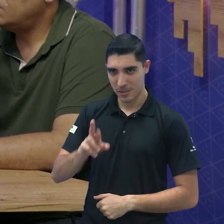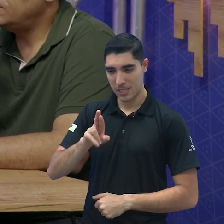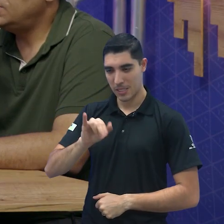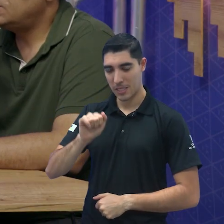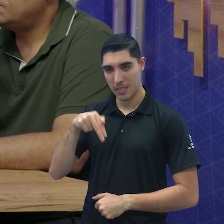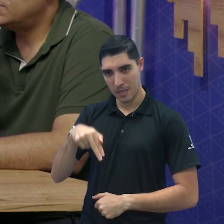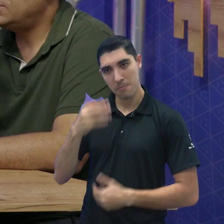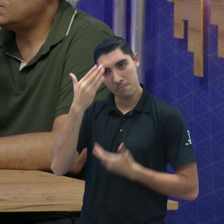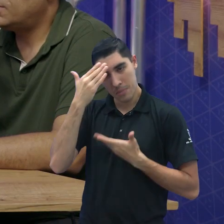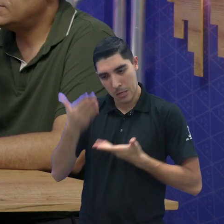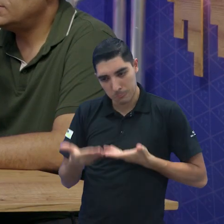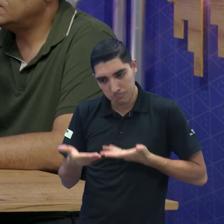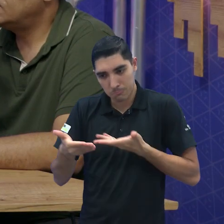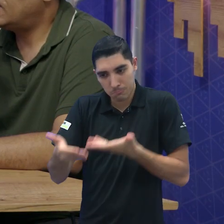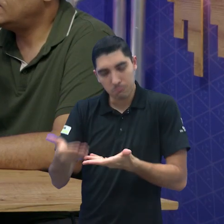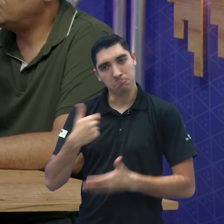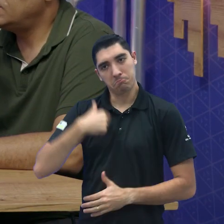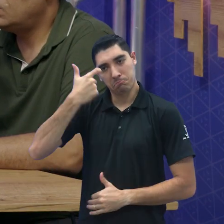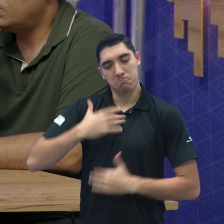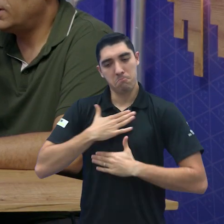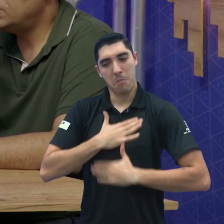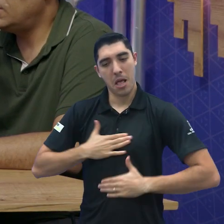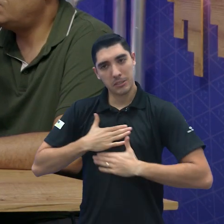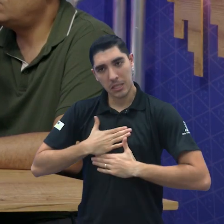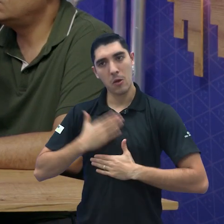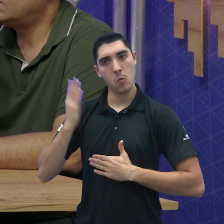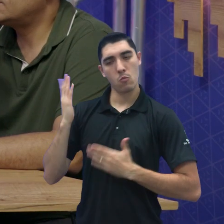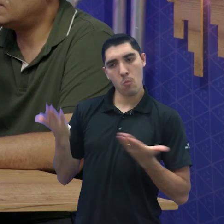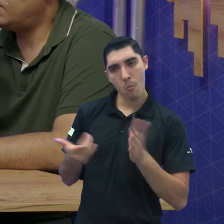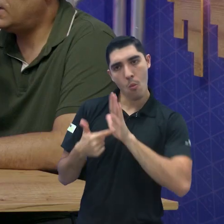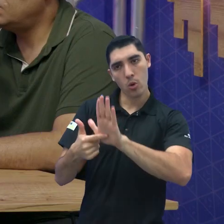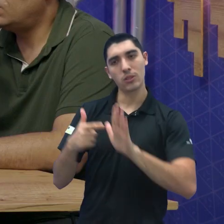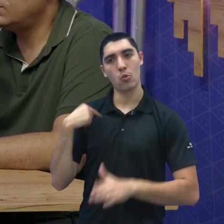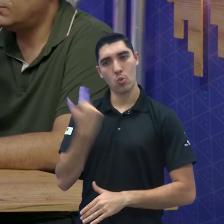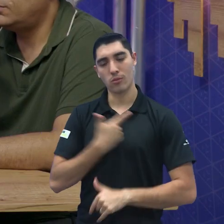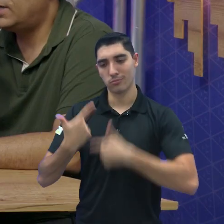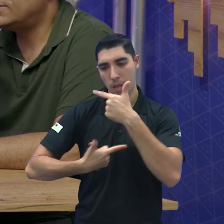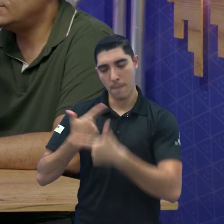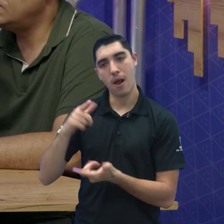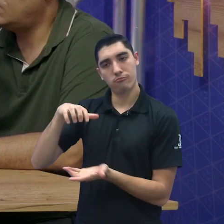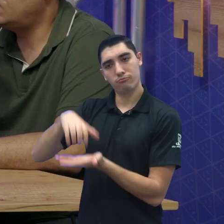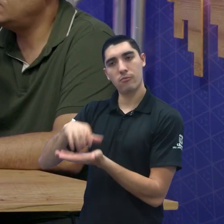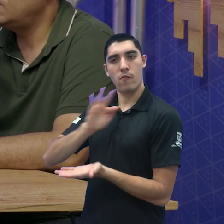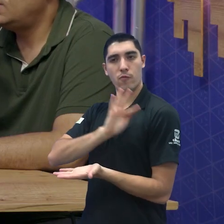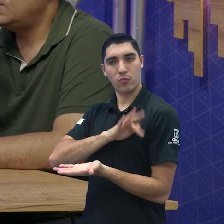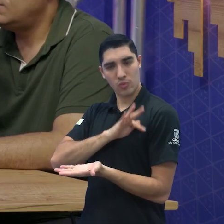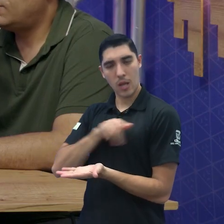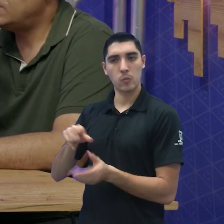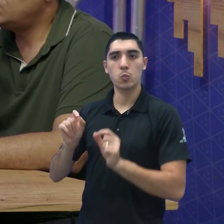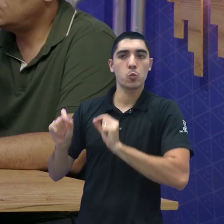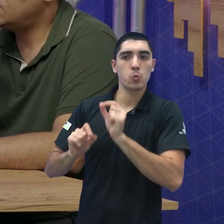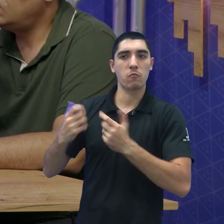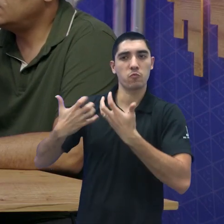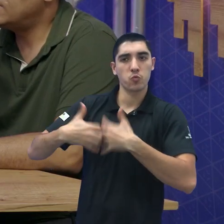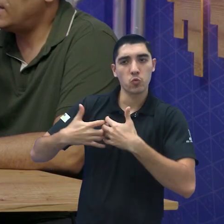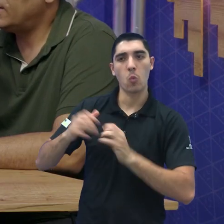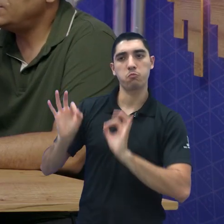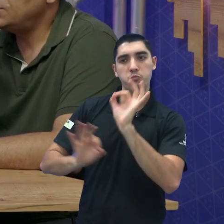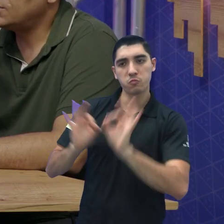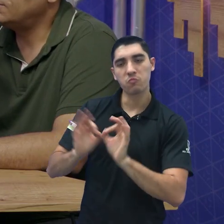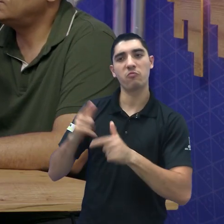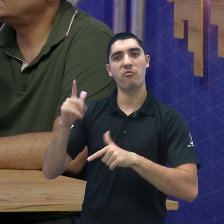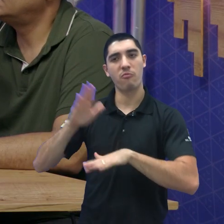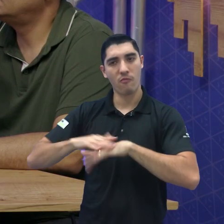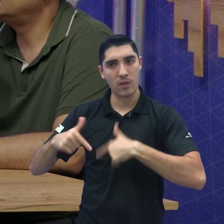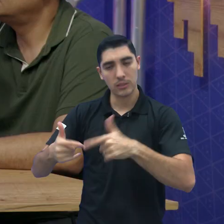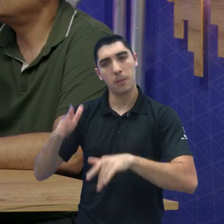agradeço o convite. Para a gente é um prazer estar aqui podendo compartilhar um pouco do nosso trabalho, um pouco que a Fundaz desenvolve e faz junto aos alunos na área